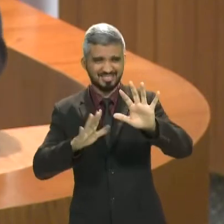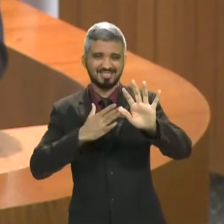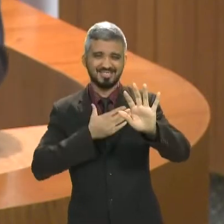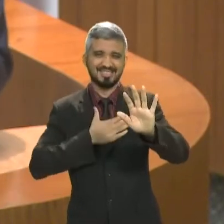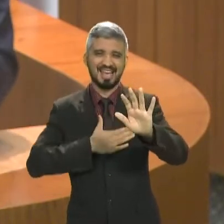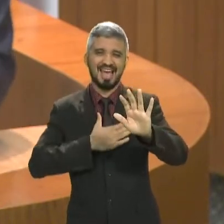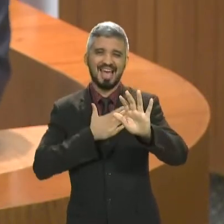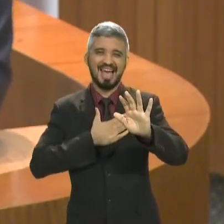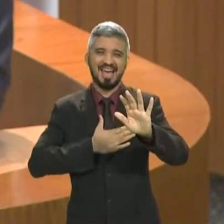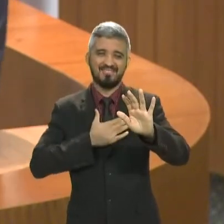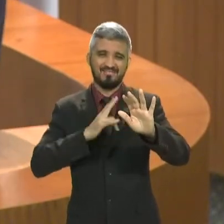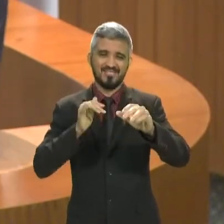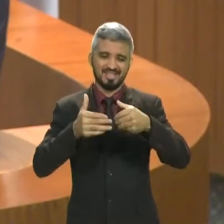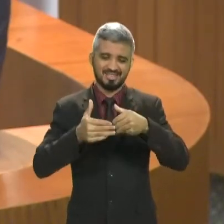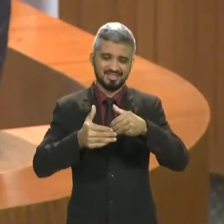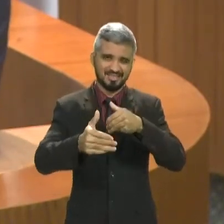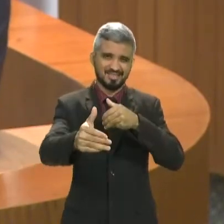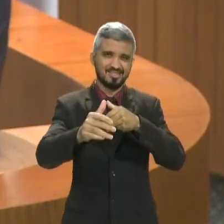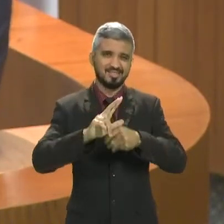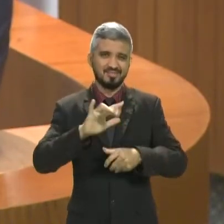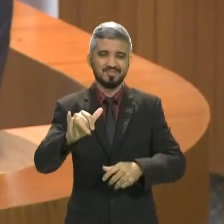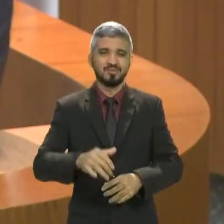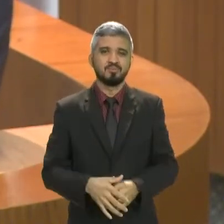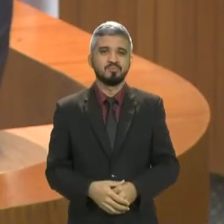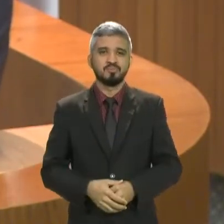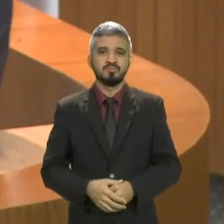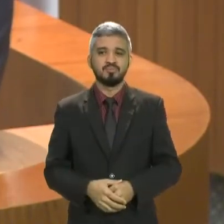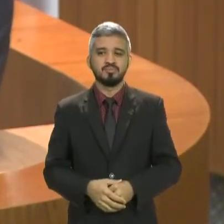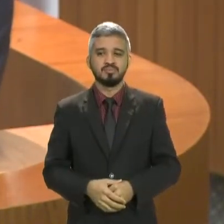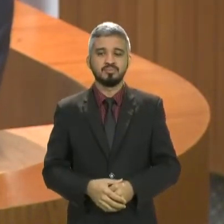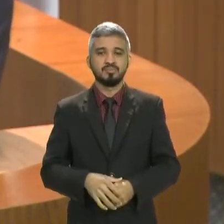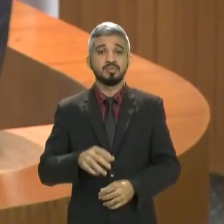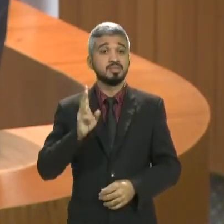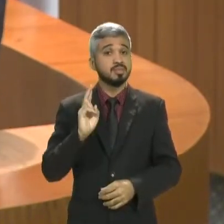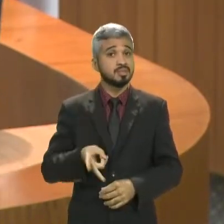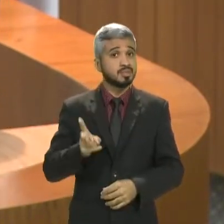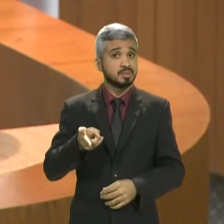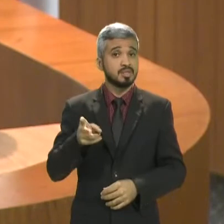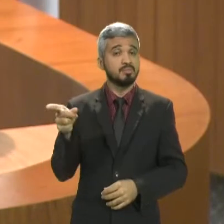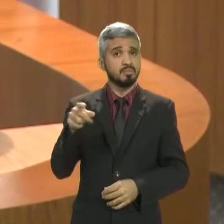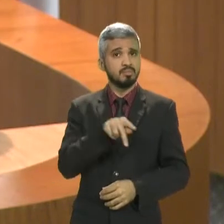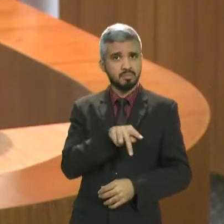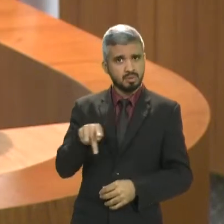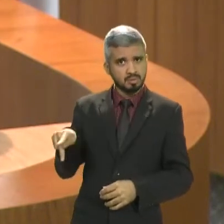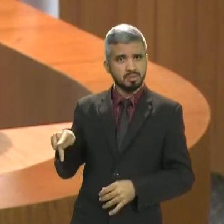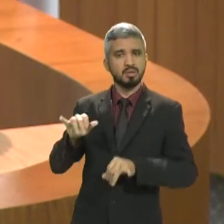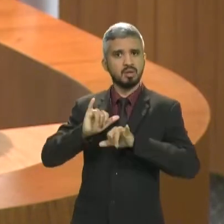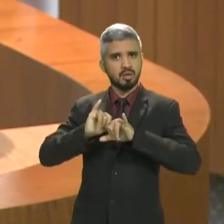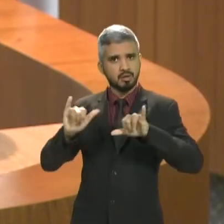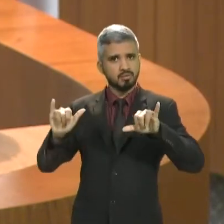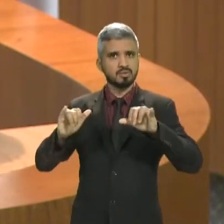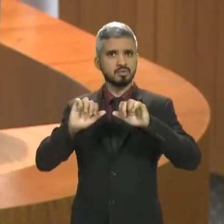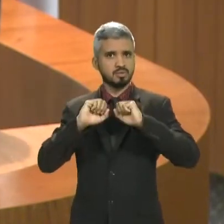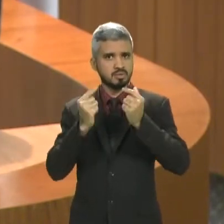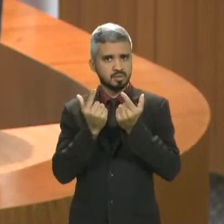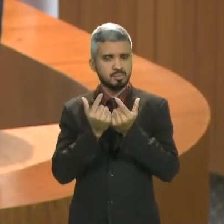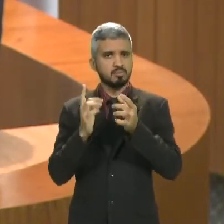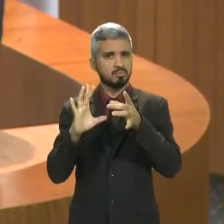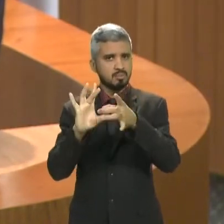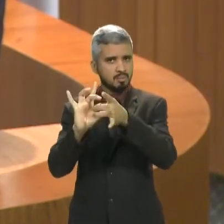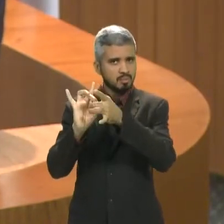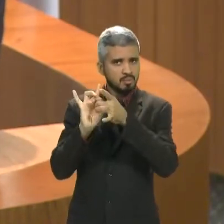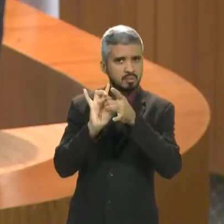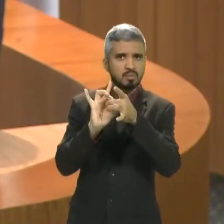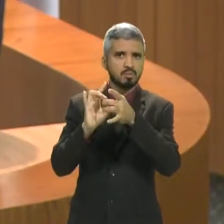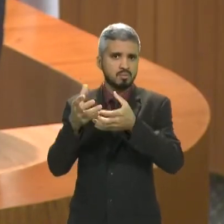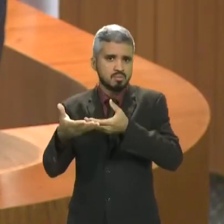Excelência, de forma responsável, sempre colocou que a casa é harmônica entre os poderes. Em reunião, Vossa Excelência, na sua